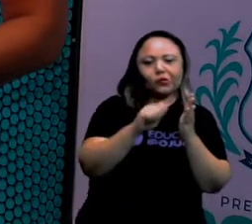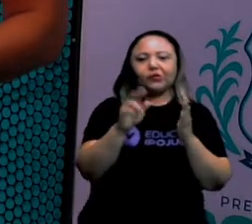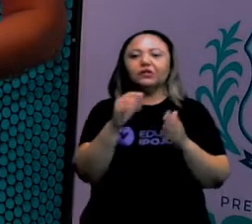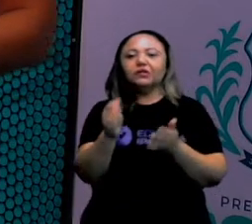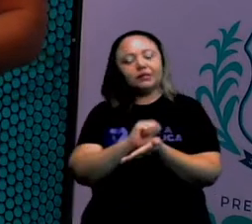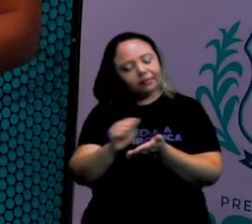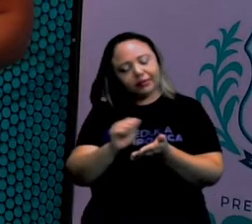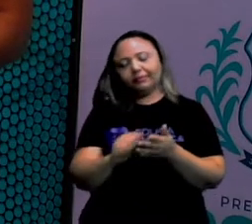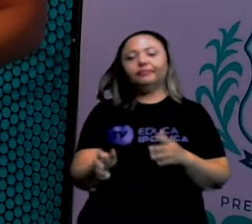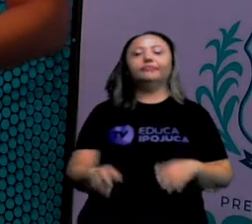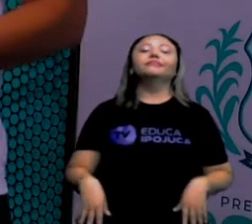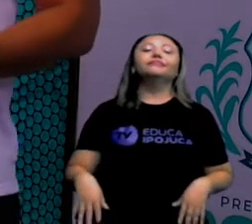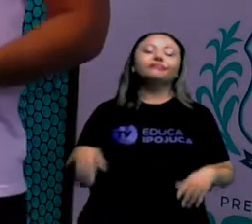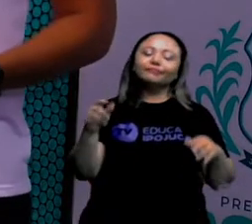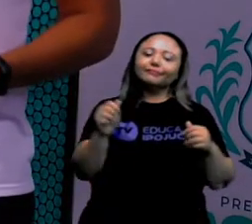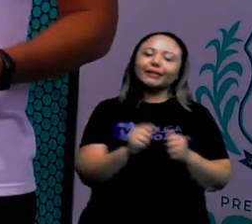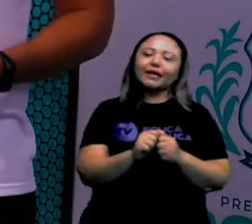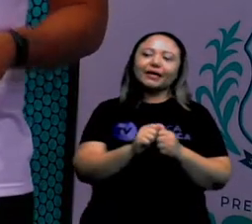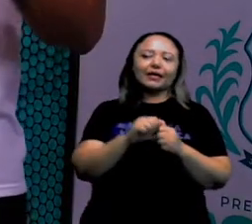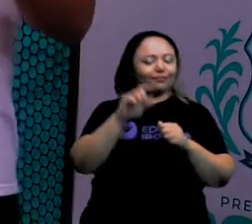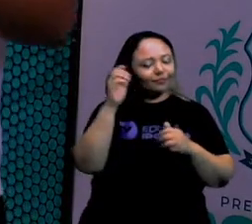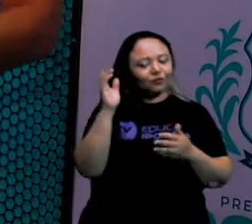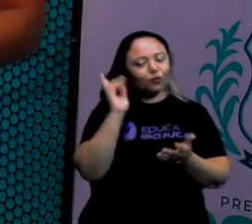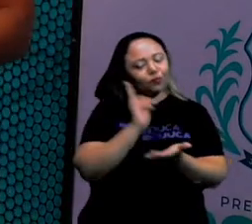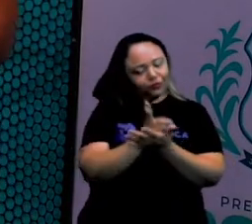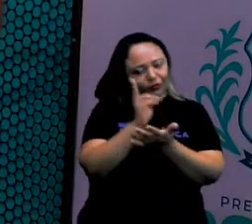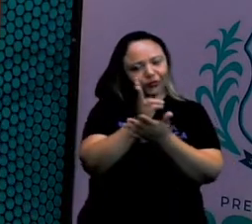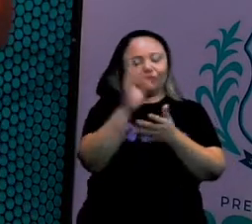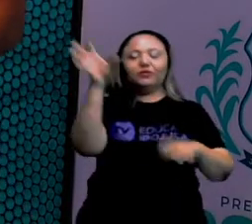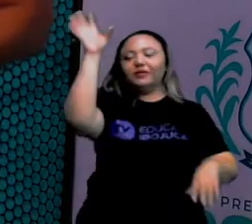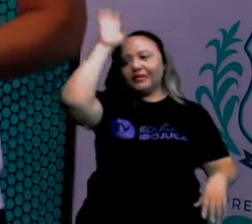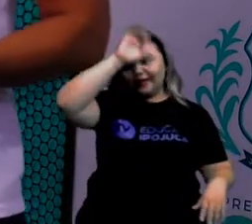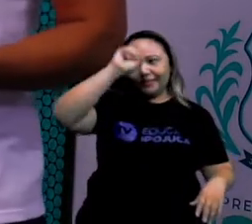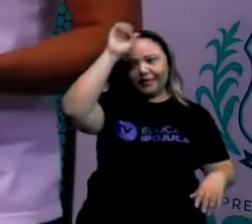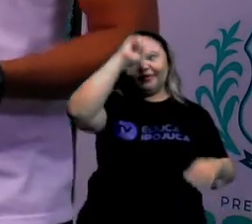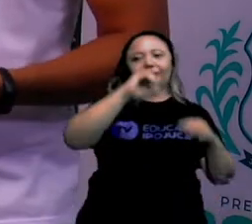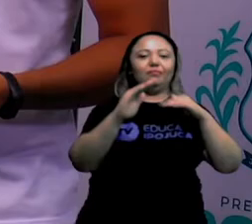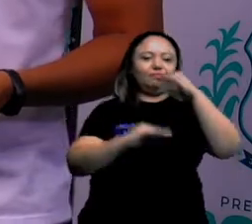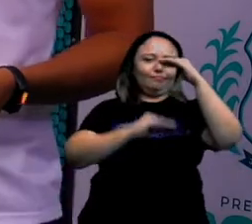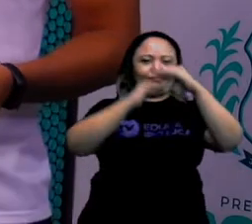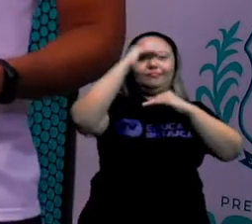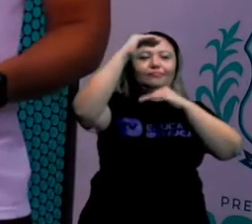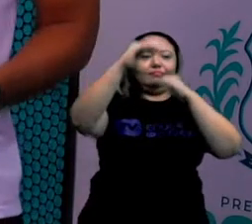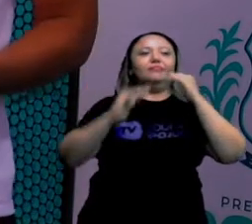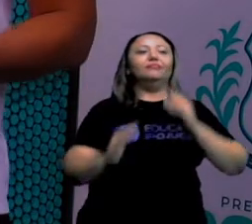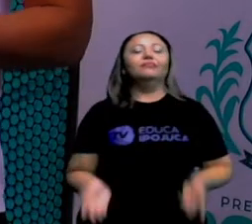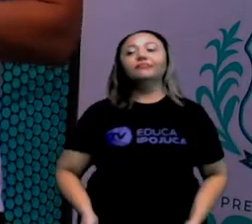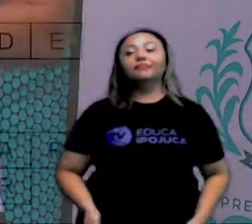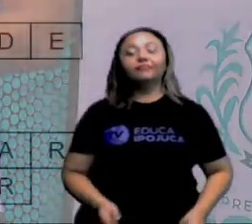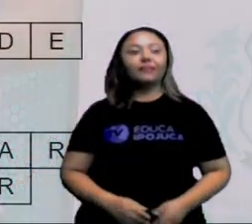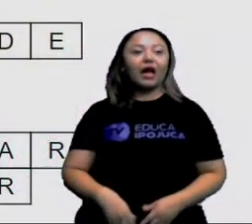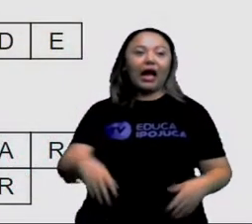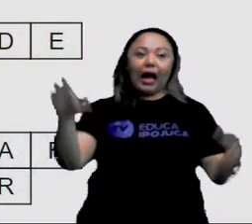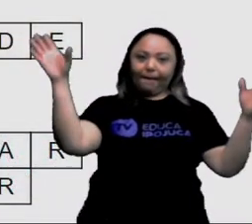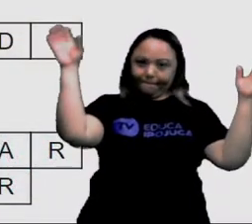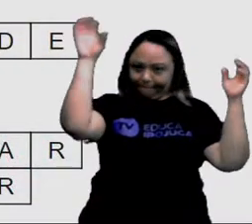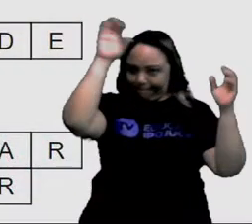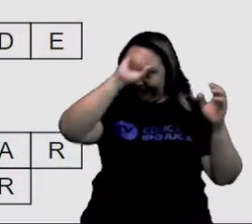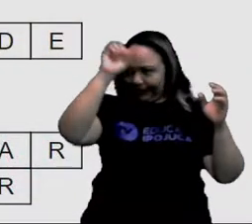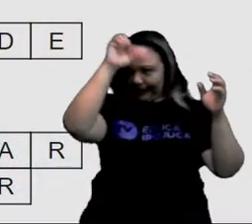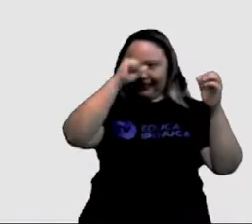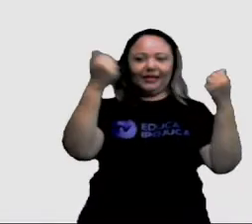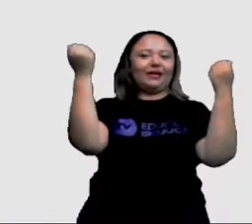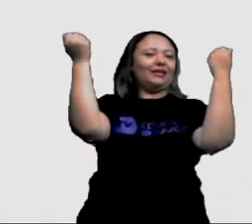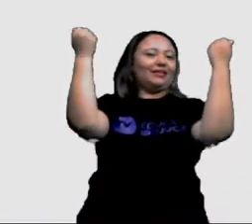É assim mesmo, a gente vai estudando cada vez mais, vamos aprendendo, vamos melhorando. Então vamos lá, vamos aprender agora sobre